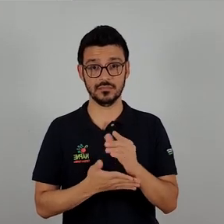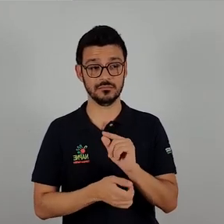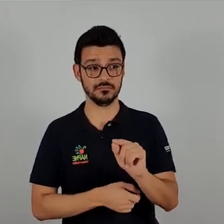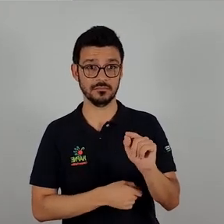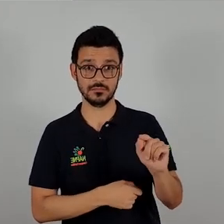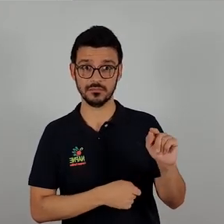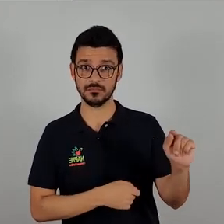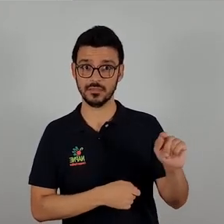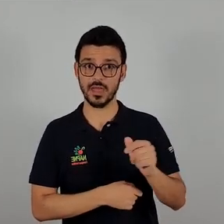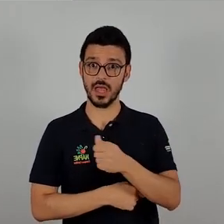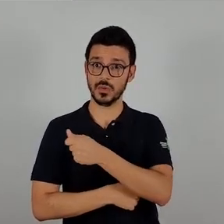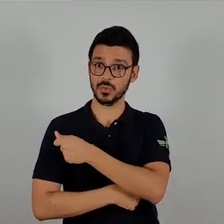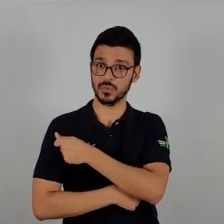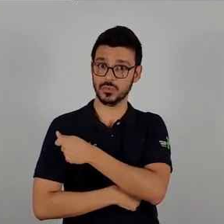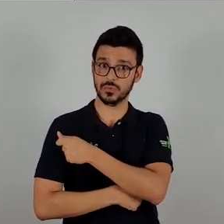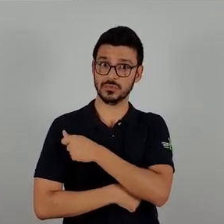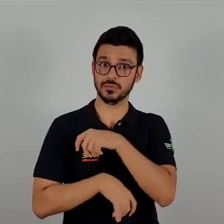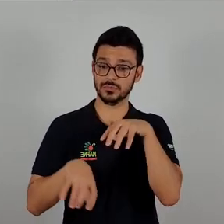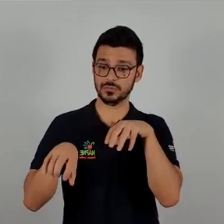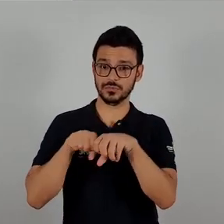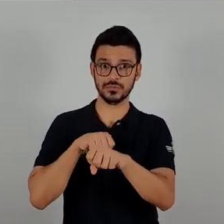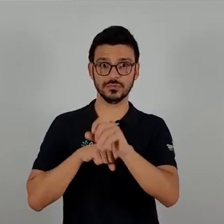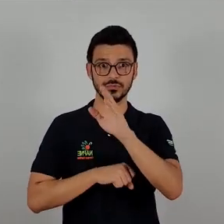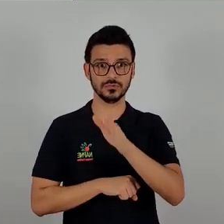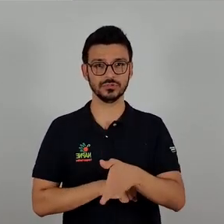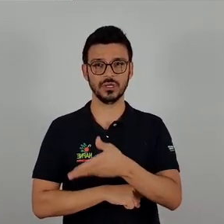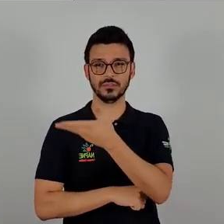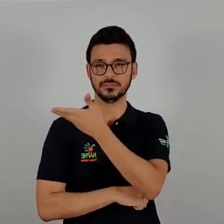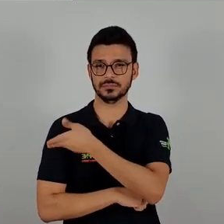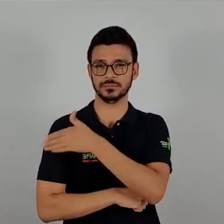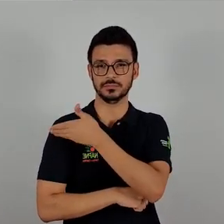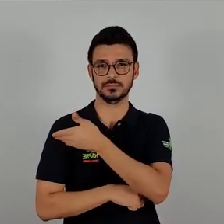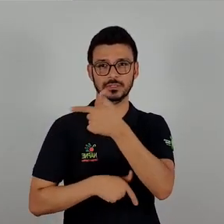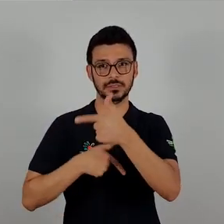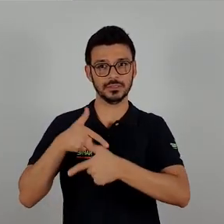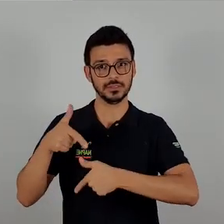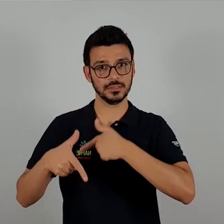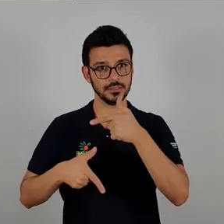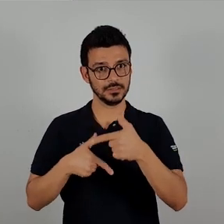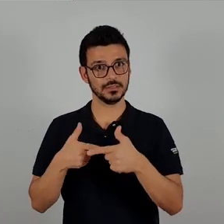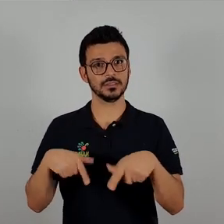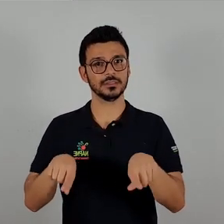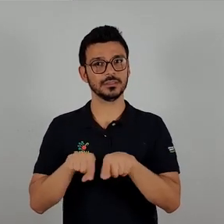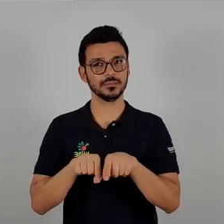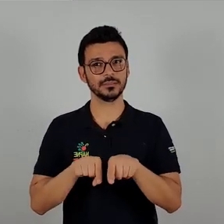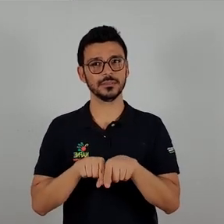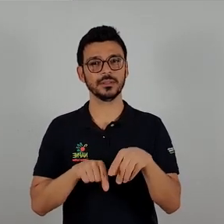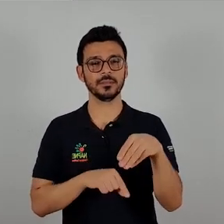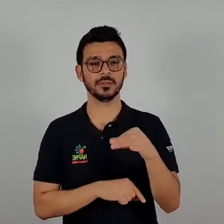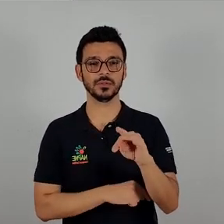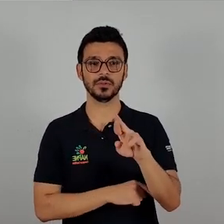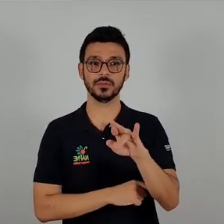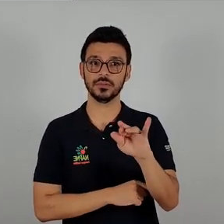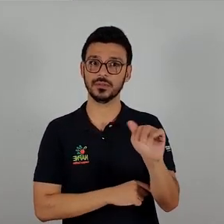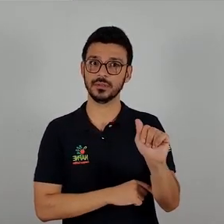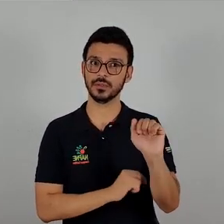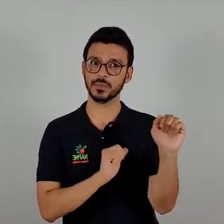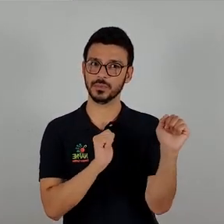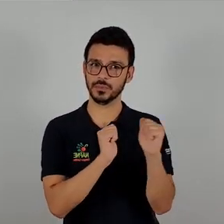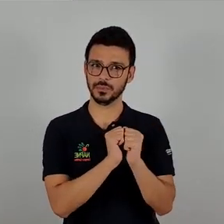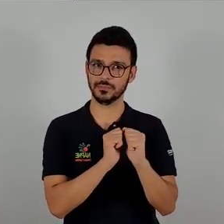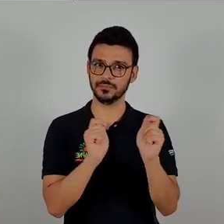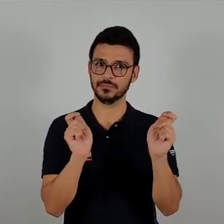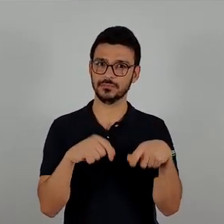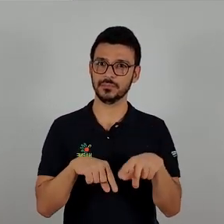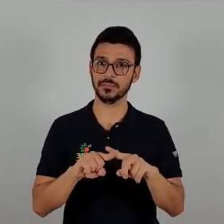está um pouco mais ligado a isso, porque daí na humana a gente tem essa facilidade de ter consultas mais espaçadas, mais tranquilas. Já na veterinária, e principalmente